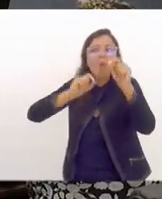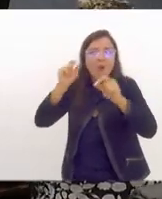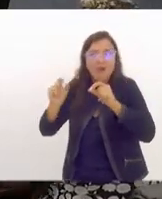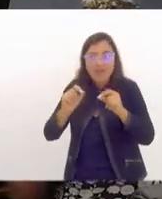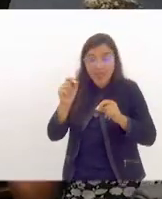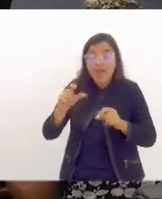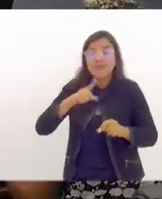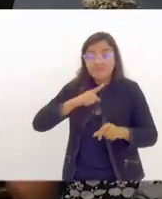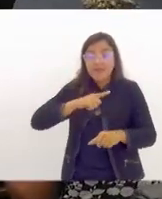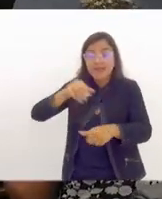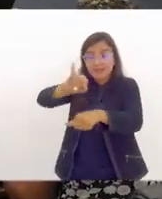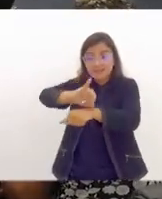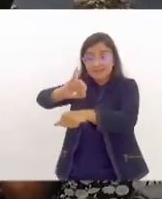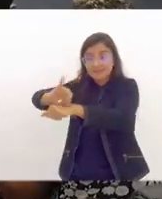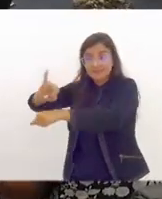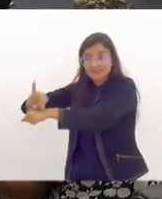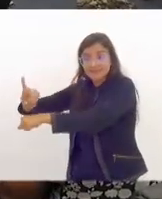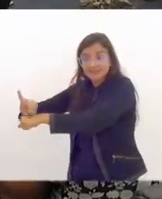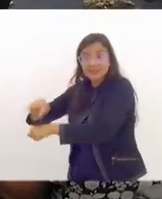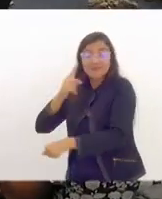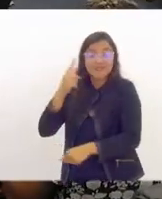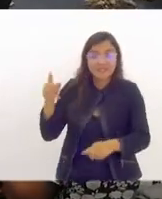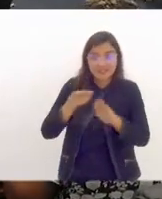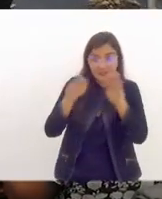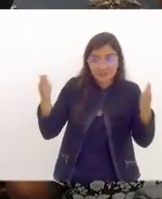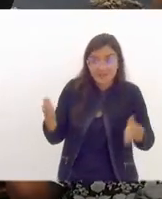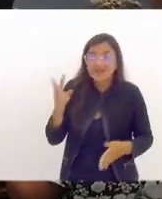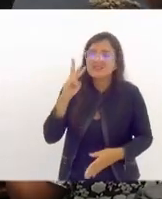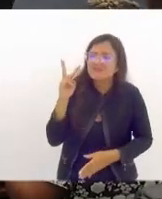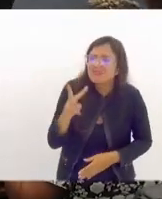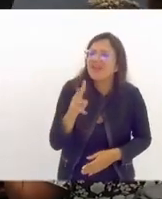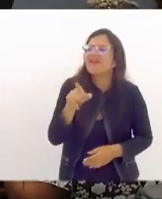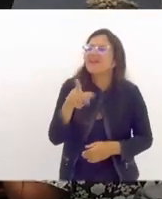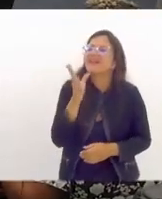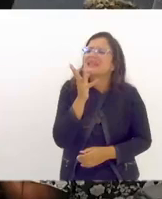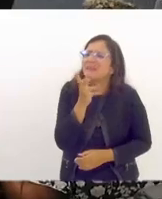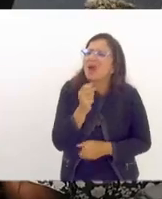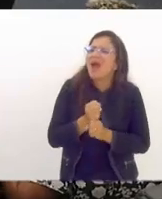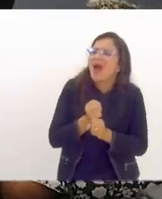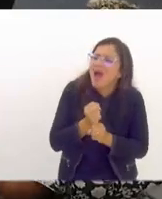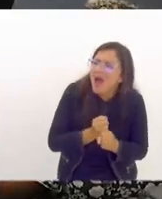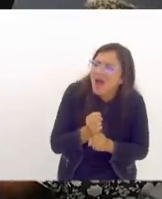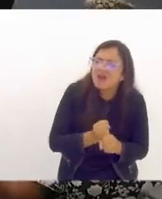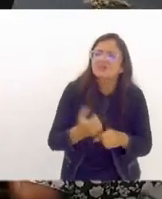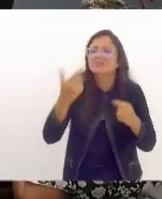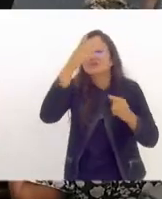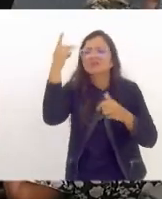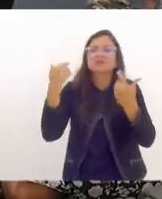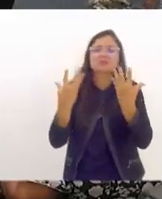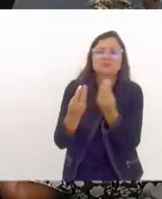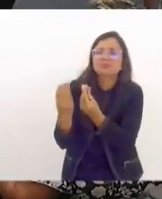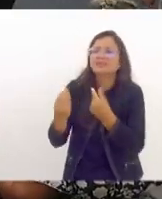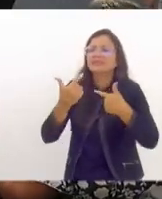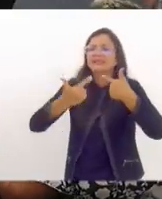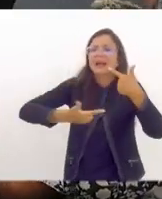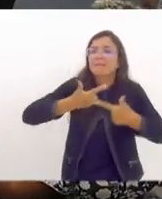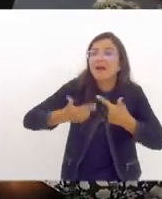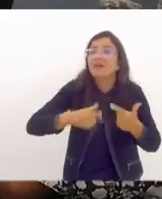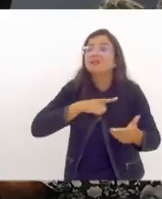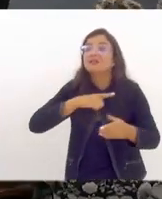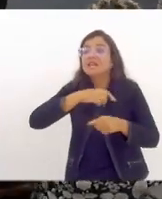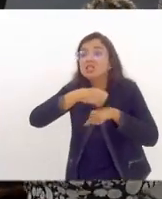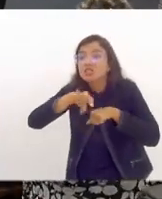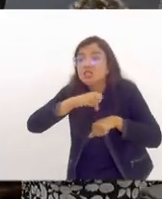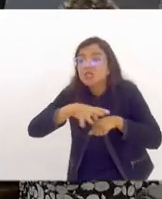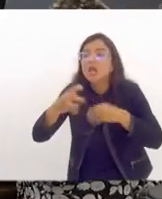bom é uma publicação que demorou muitos anos para sair muitas mãos para trabalhar então vejam com carinho dicas de como